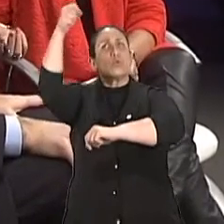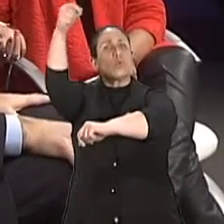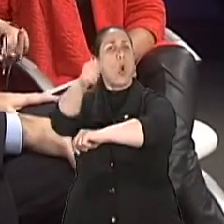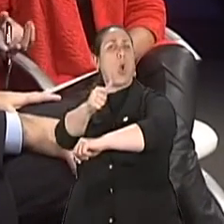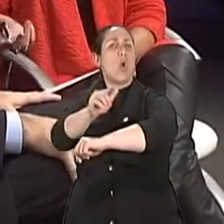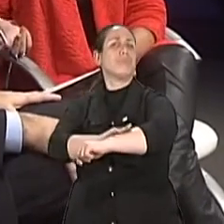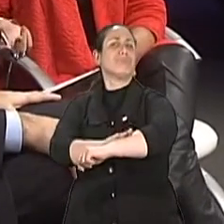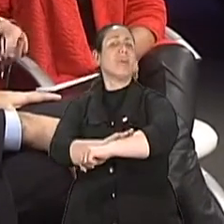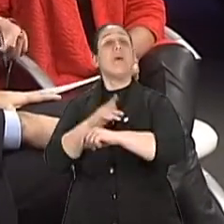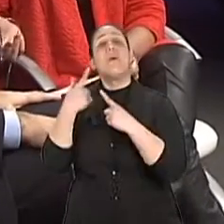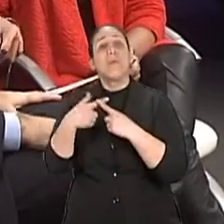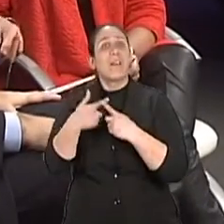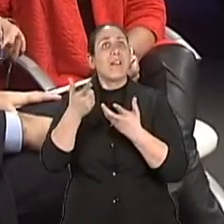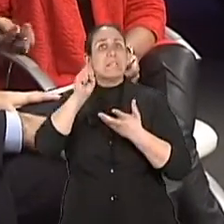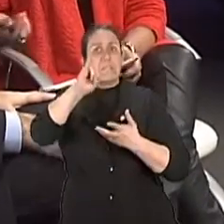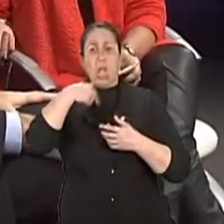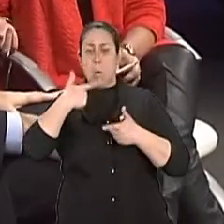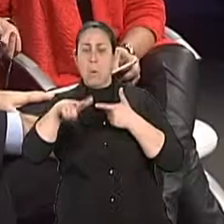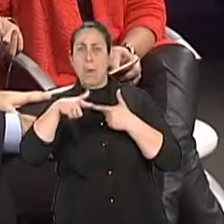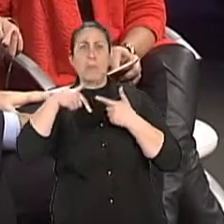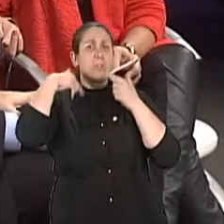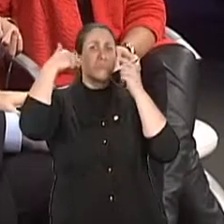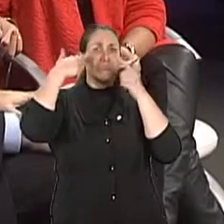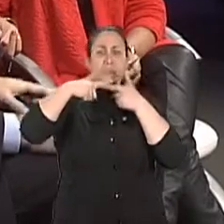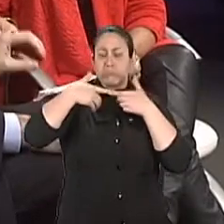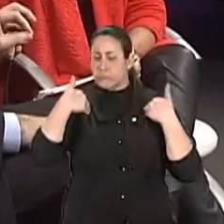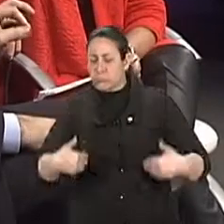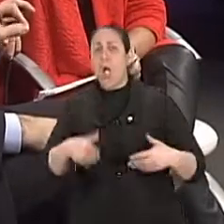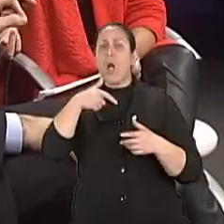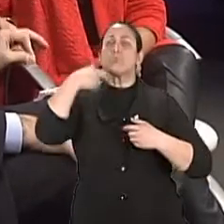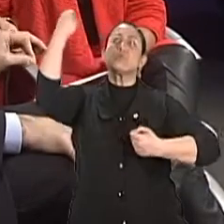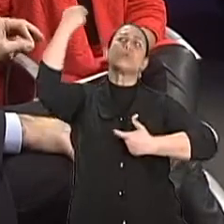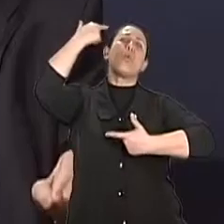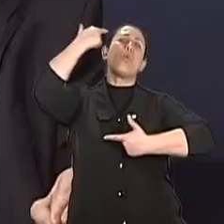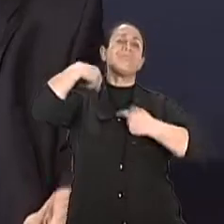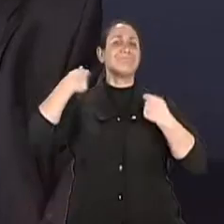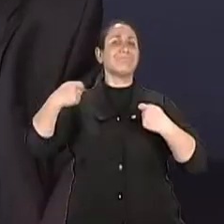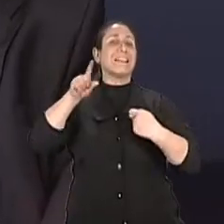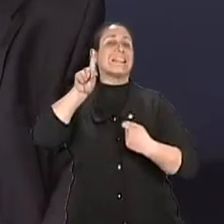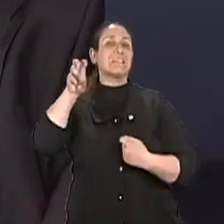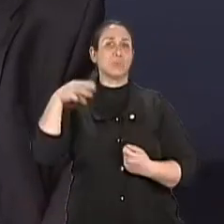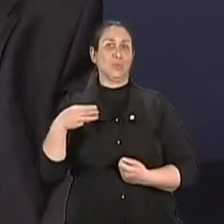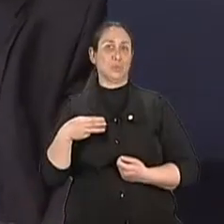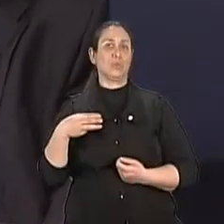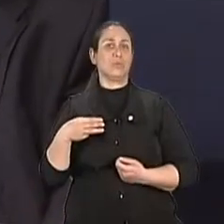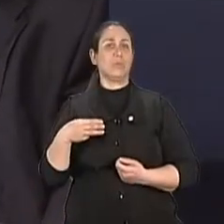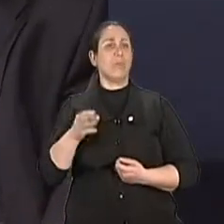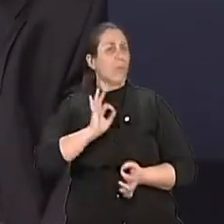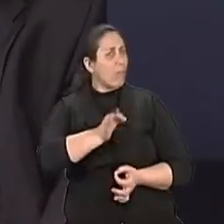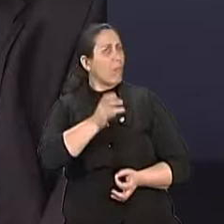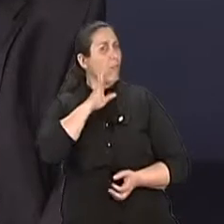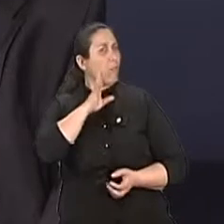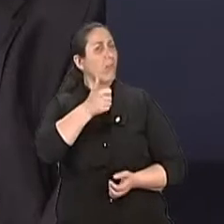que têm dificuldade de locomoção, pode tomar o sol dentro de casa. Era que esse é um exemplo assim bem pontual. Ninguém consegue